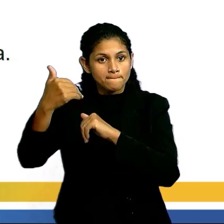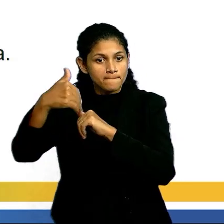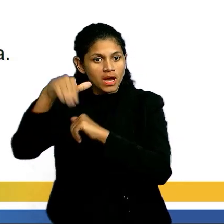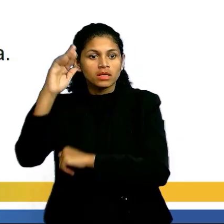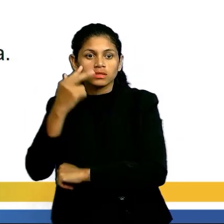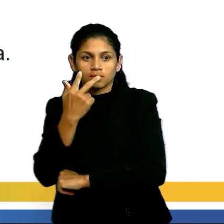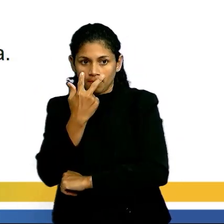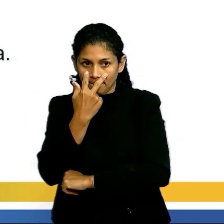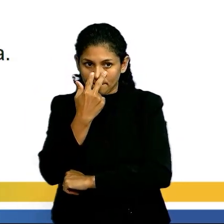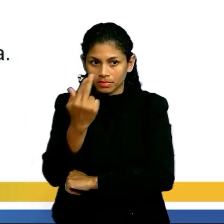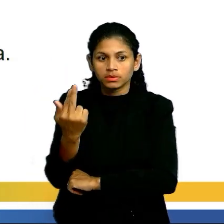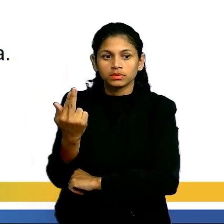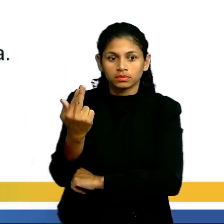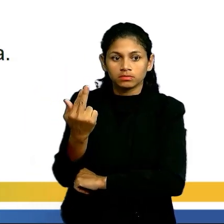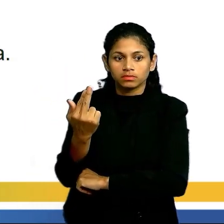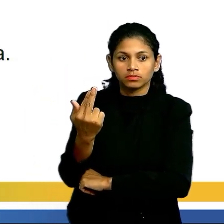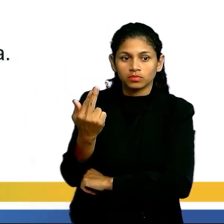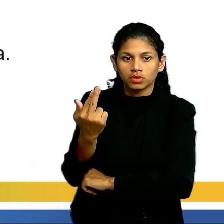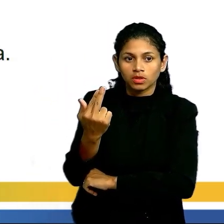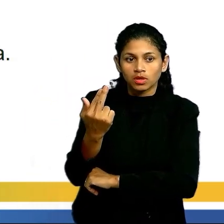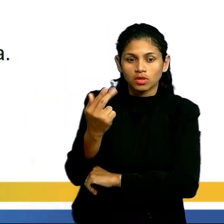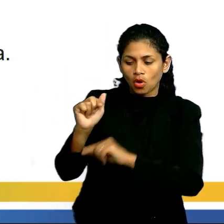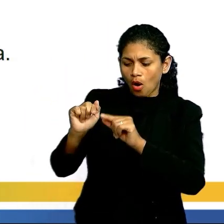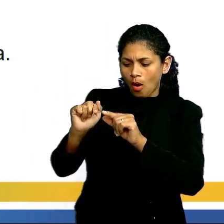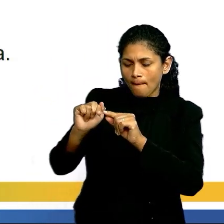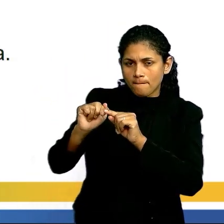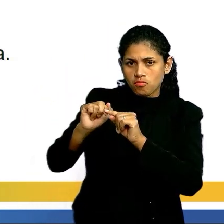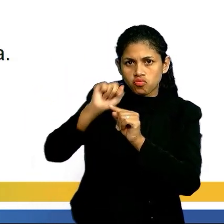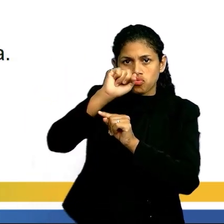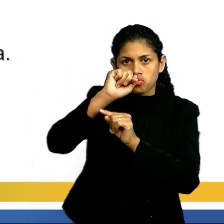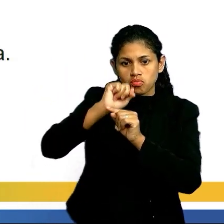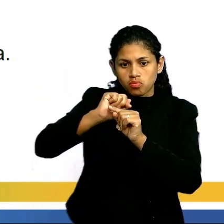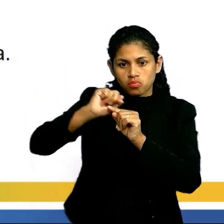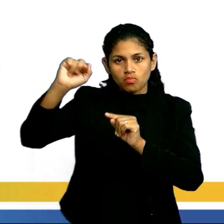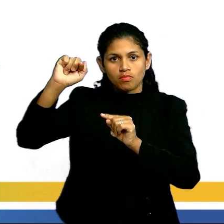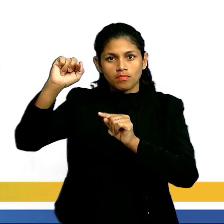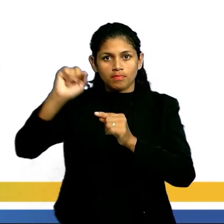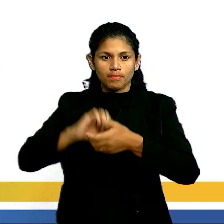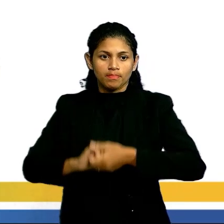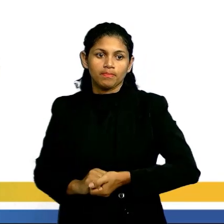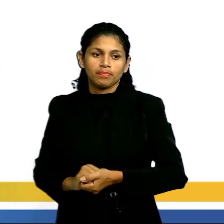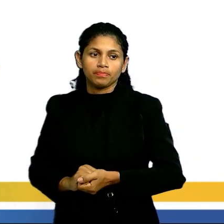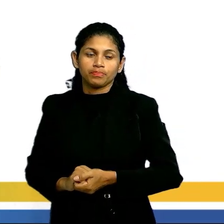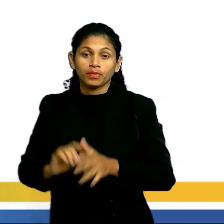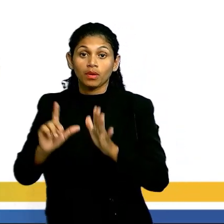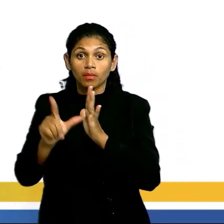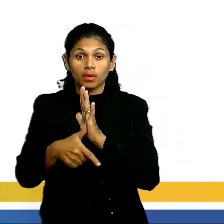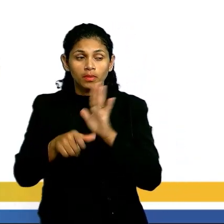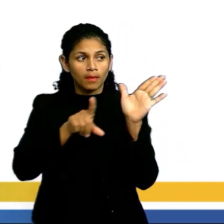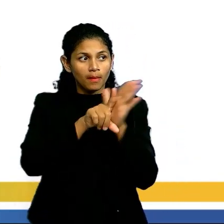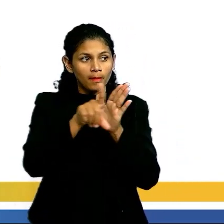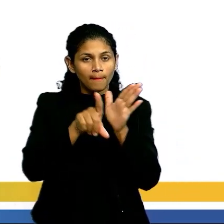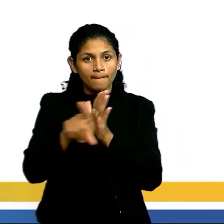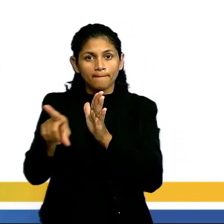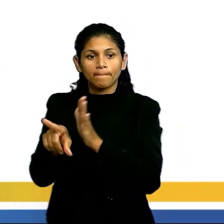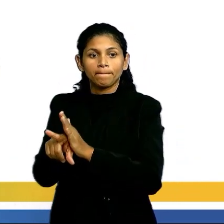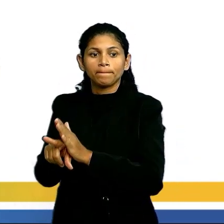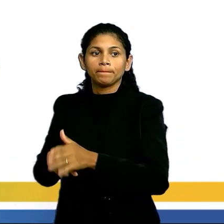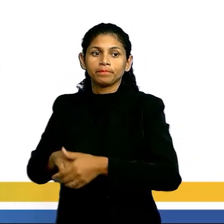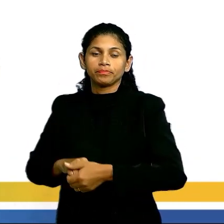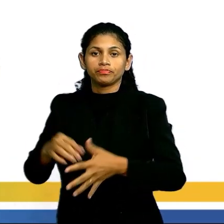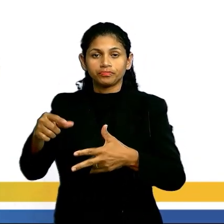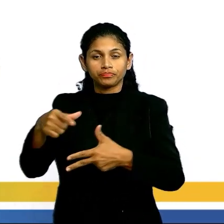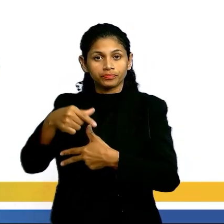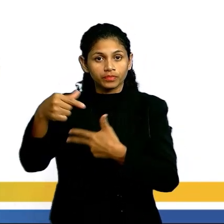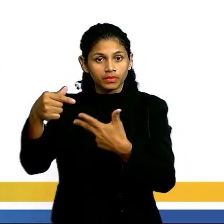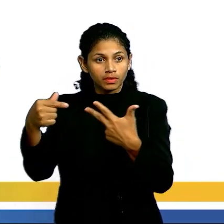seu parentesco está lá longe. Tá ok? Tranquilo. Próxima questão, tá? Isso é uma questão do Enem de